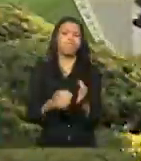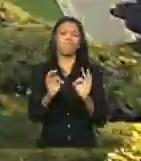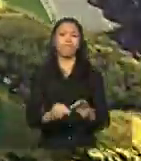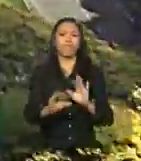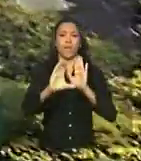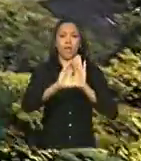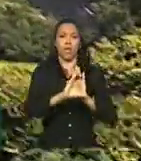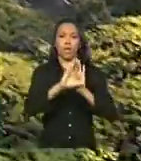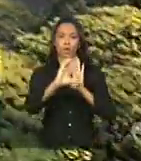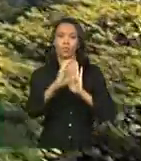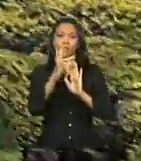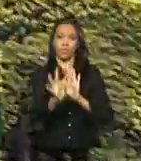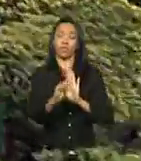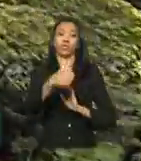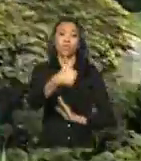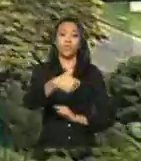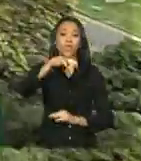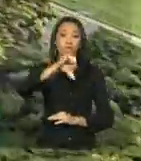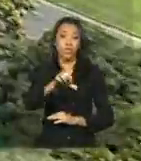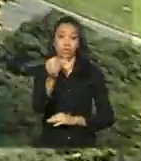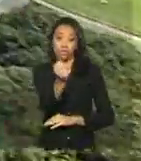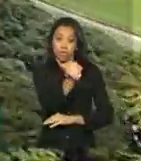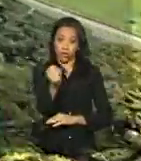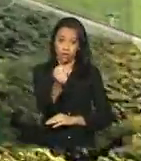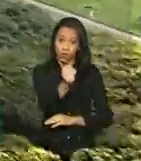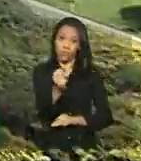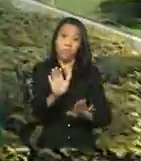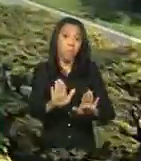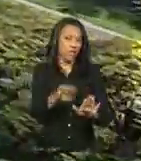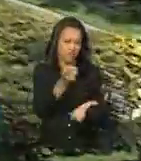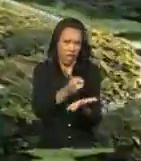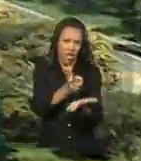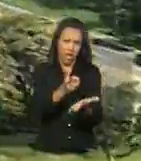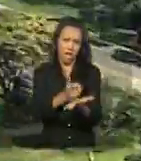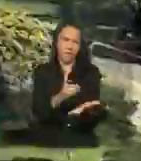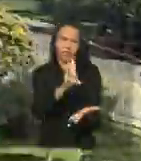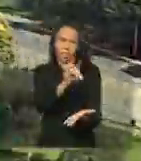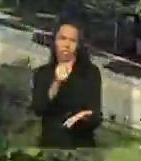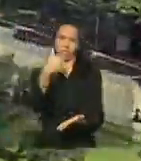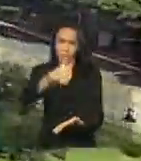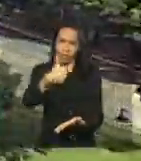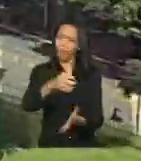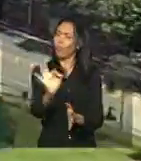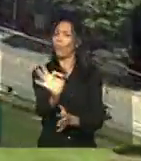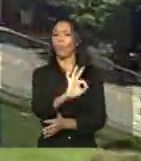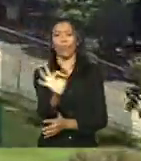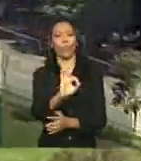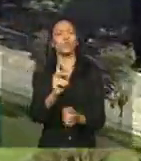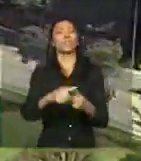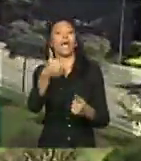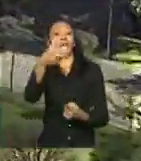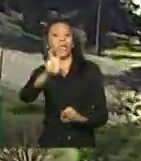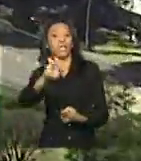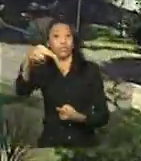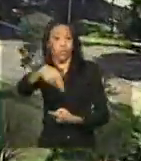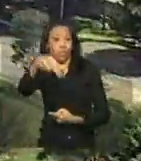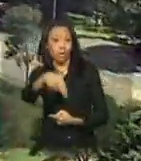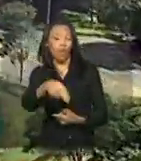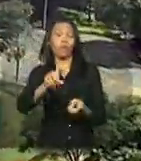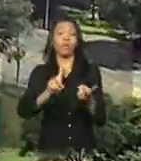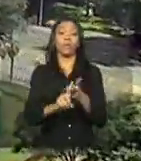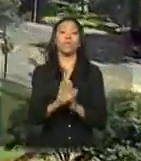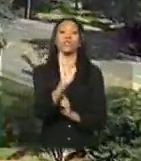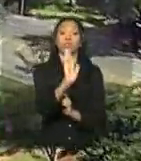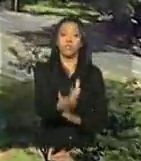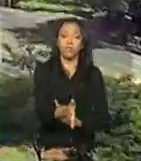Constituição Federal de 1988, mas ela nem sempre foi nesse dia, não. Ela já foi em 15 de novembro, ela já